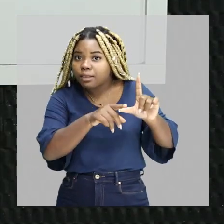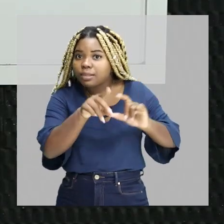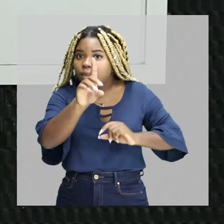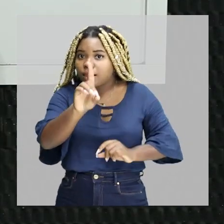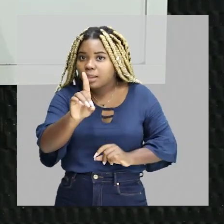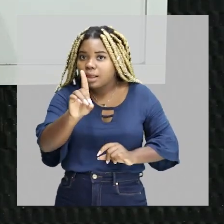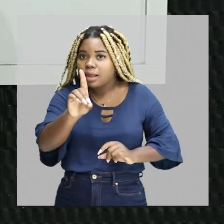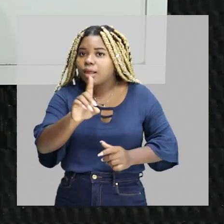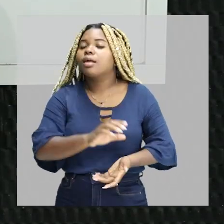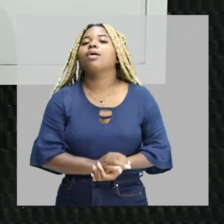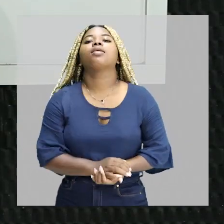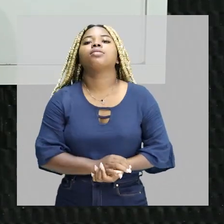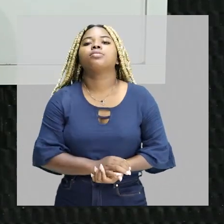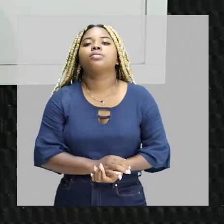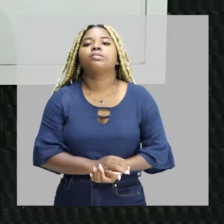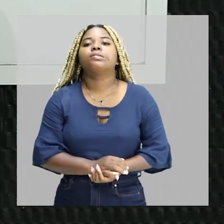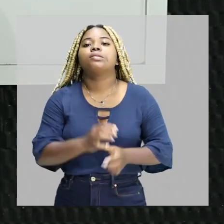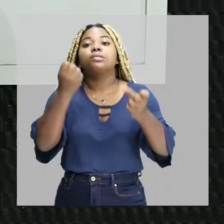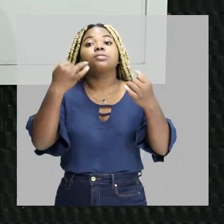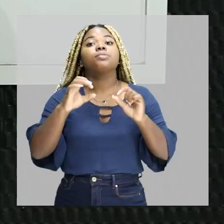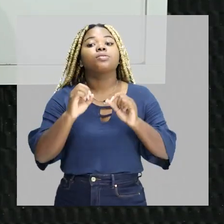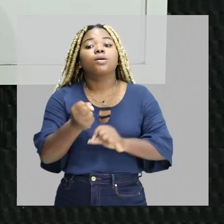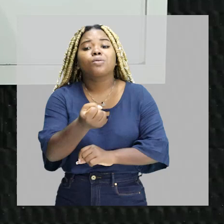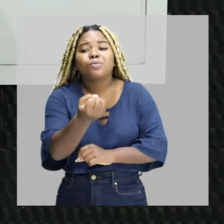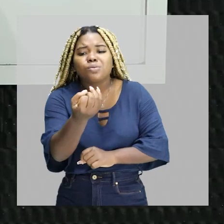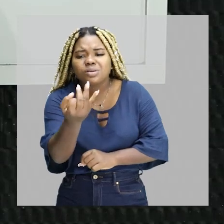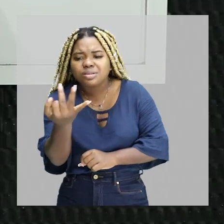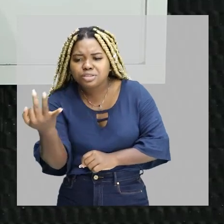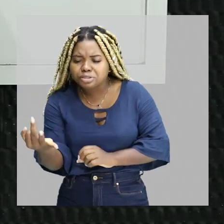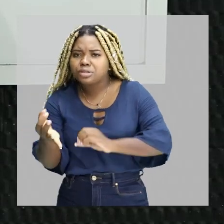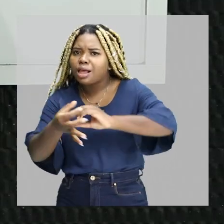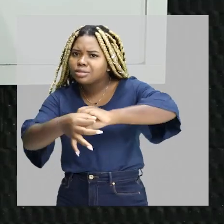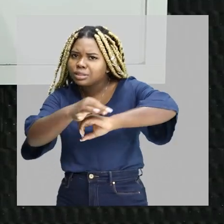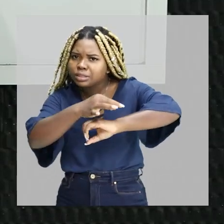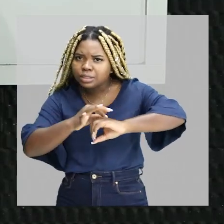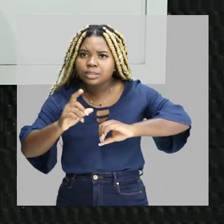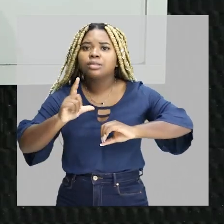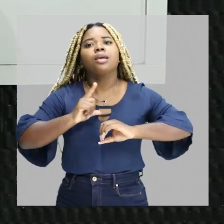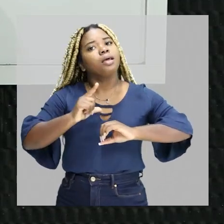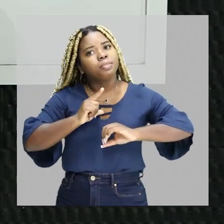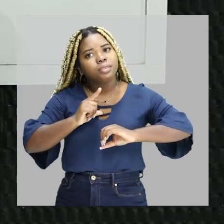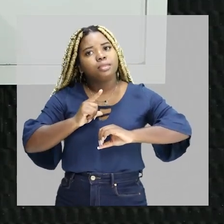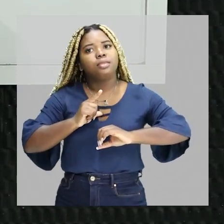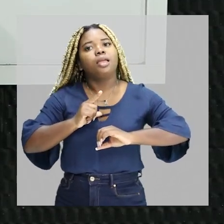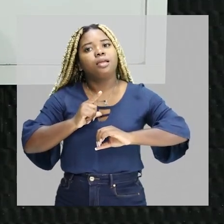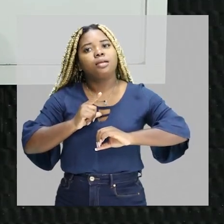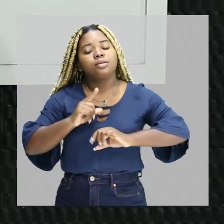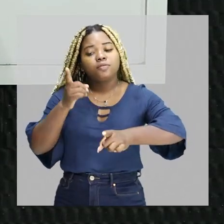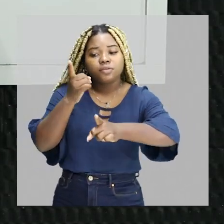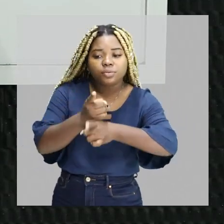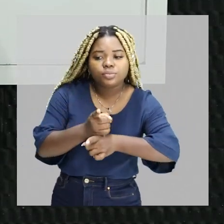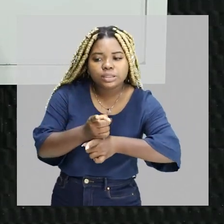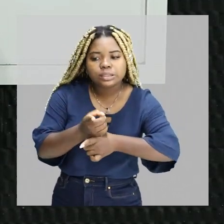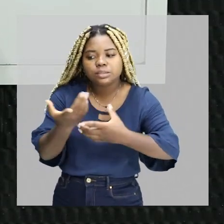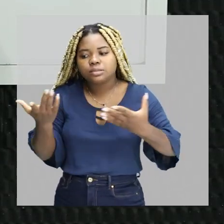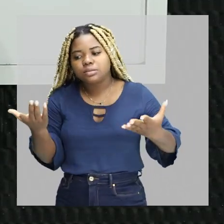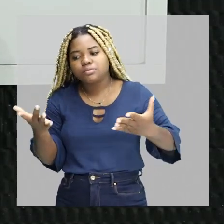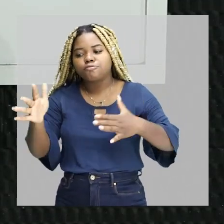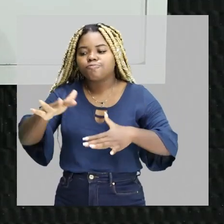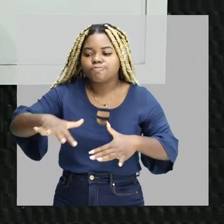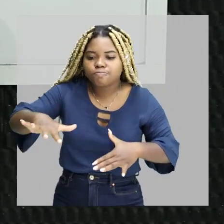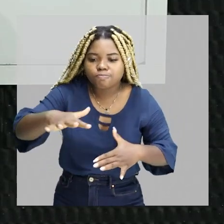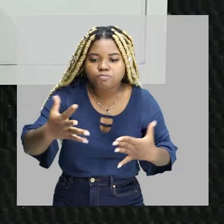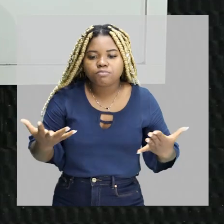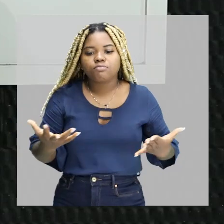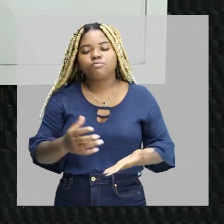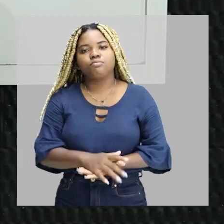determinada área, tá ok? Qual vai ser a quantidade de moléculas que nós vamos encontrar de um fluido, né, no caso aqui de um